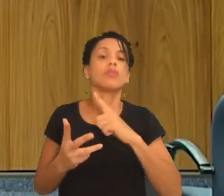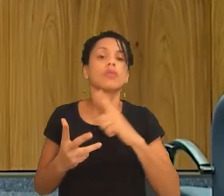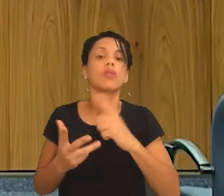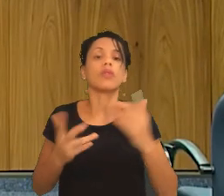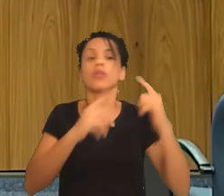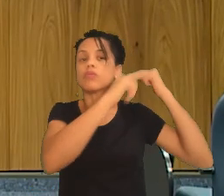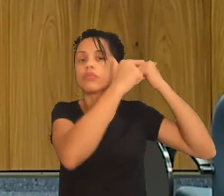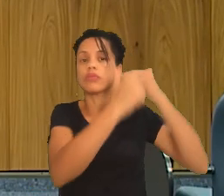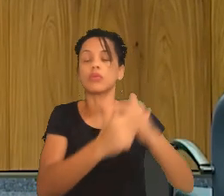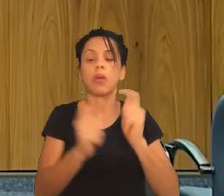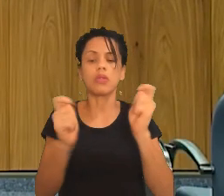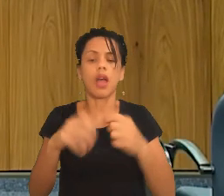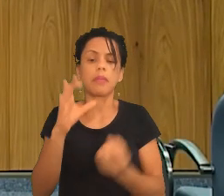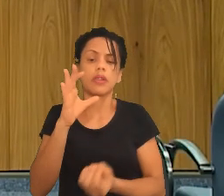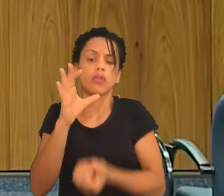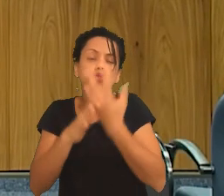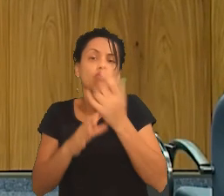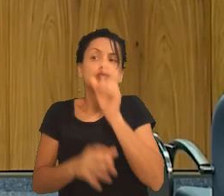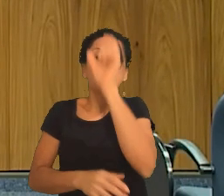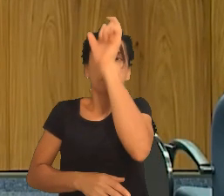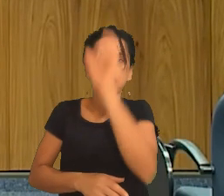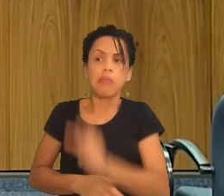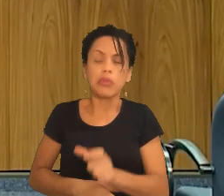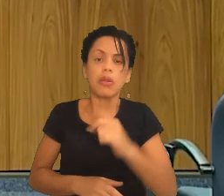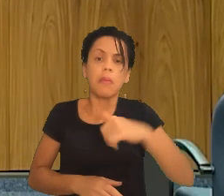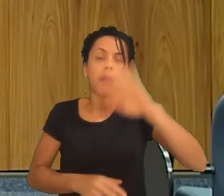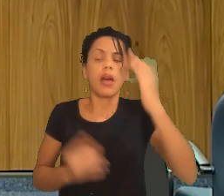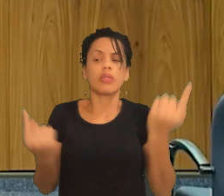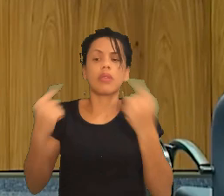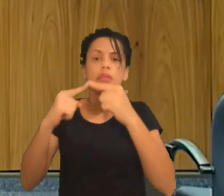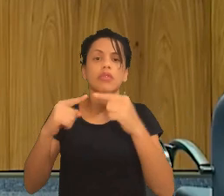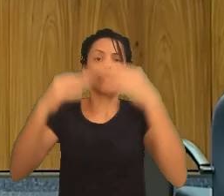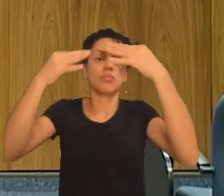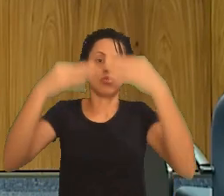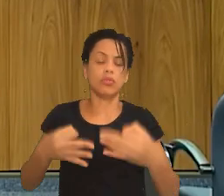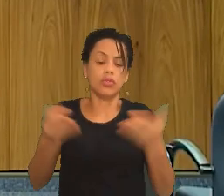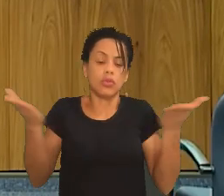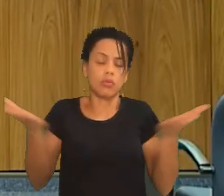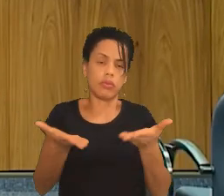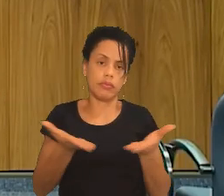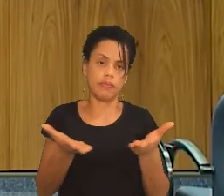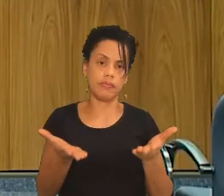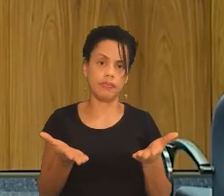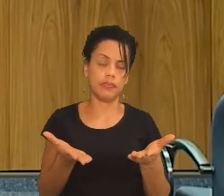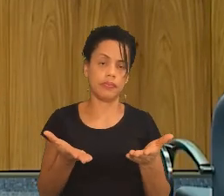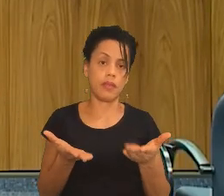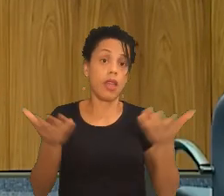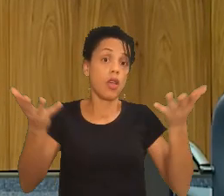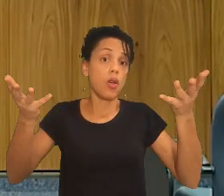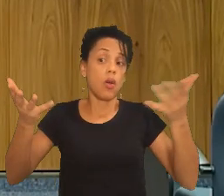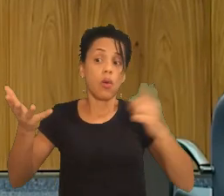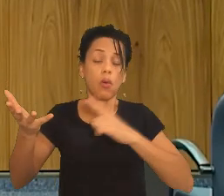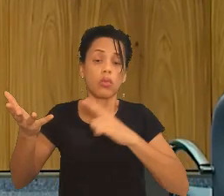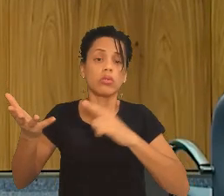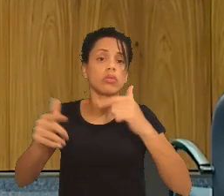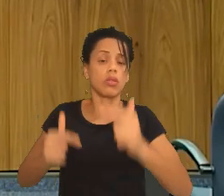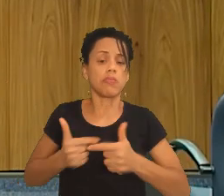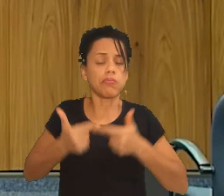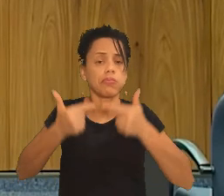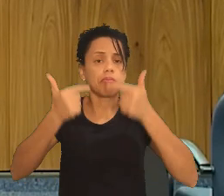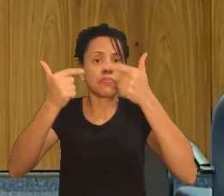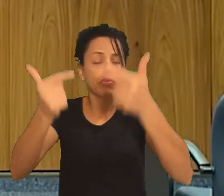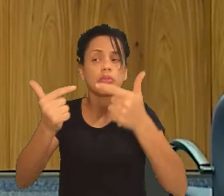construir juntos modelos mais adequados de justiça e enfrentamento dos conflitos atuais. Uma atuação no plano do levantamento